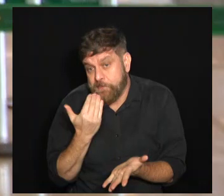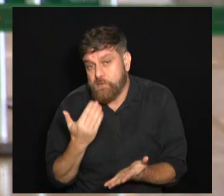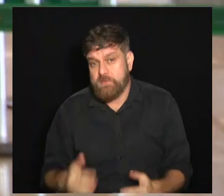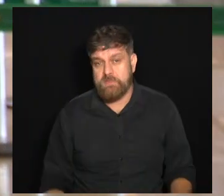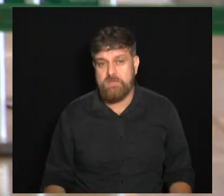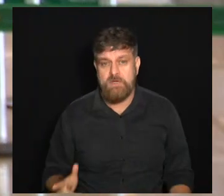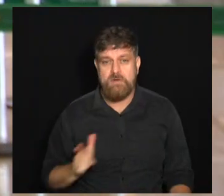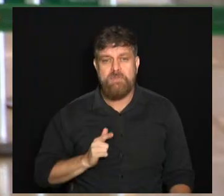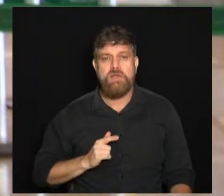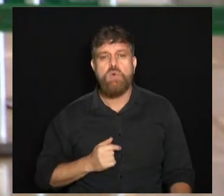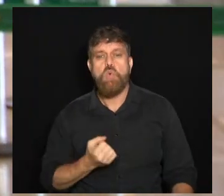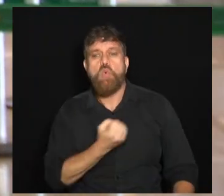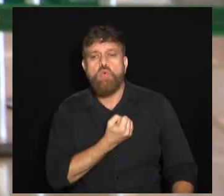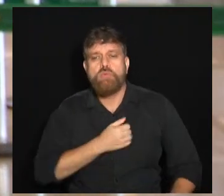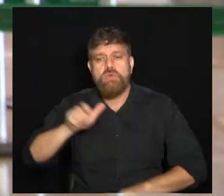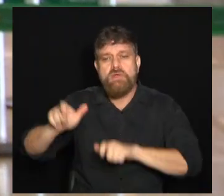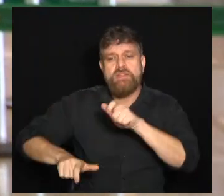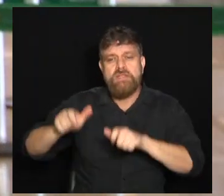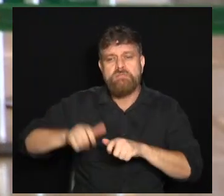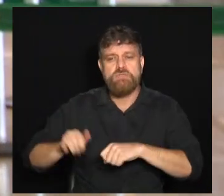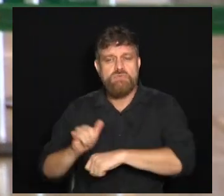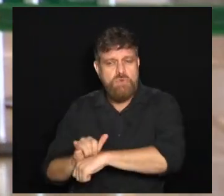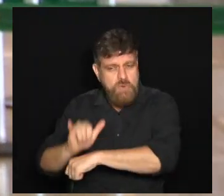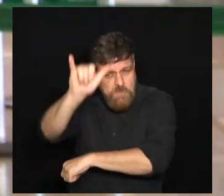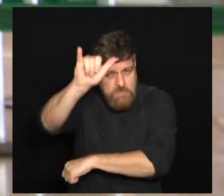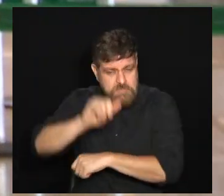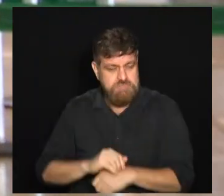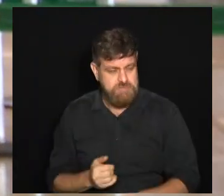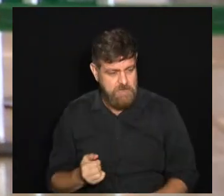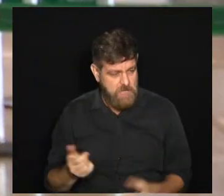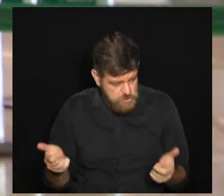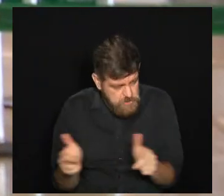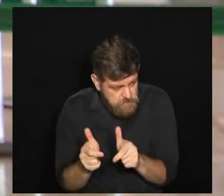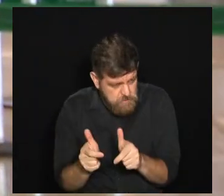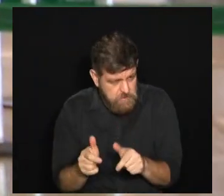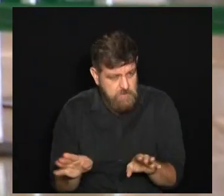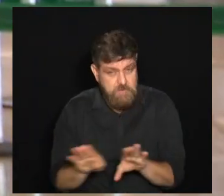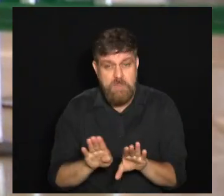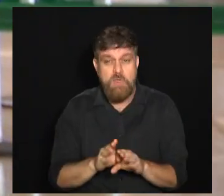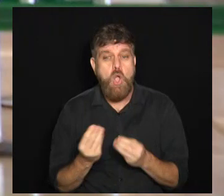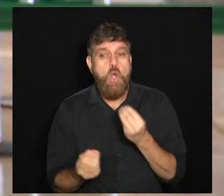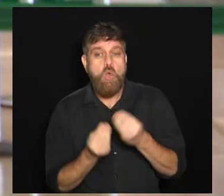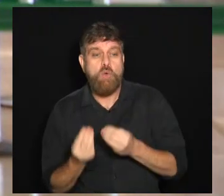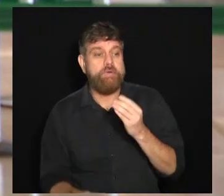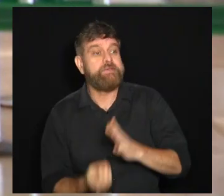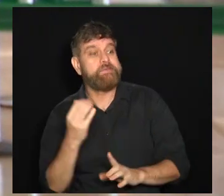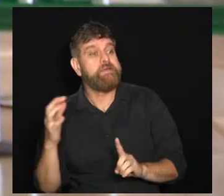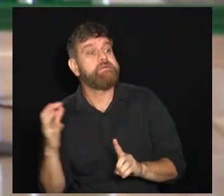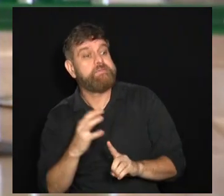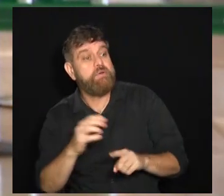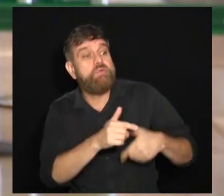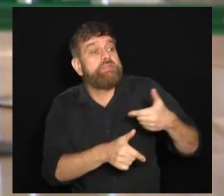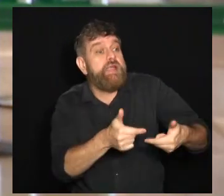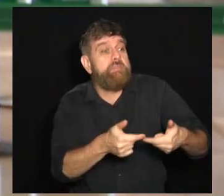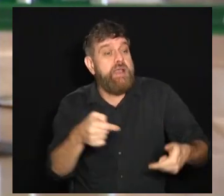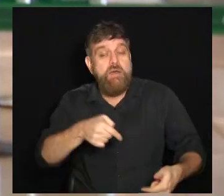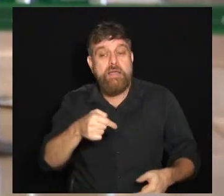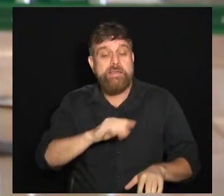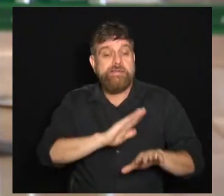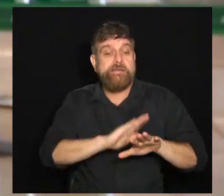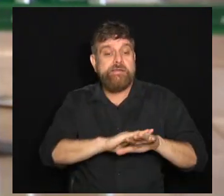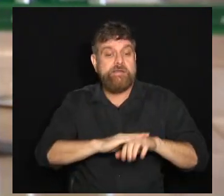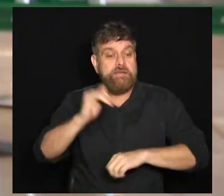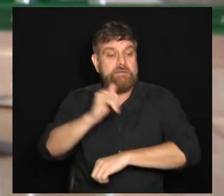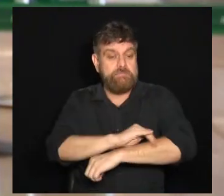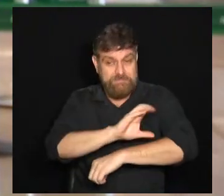do fluxo de passageiros é sentida também pelo aeroporto. Como que isso está influenciando no trabalho aqui do aeroporto?